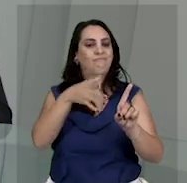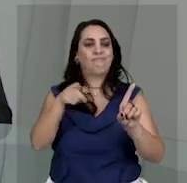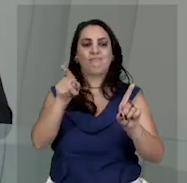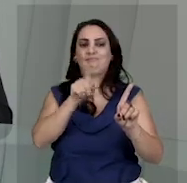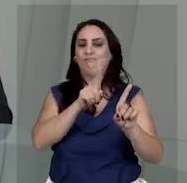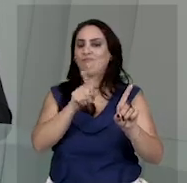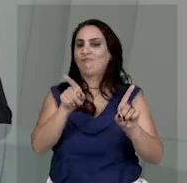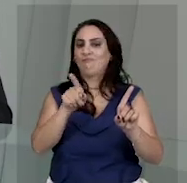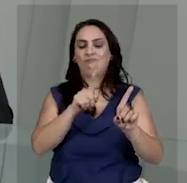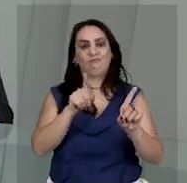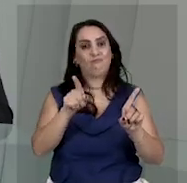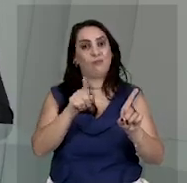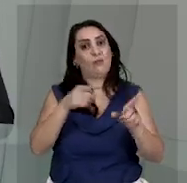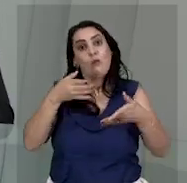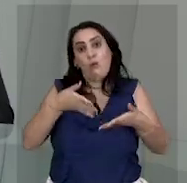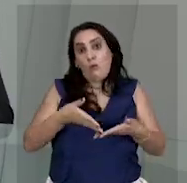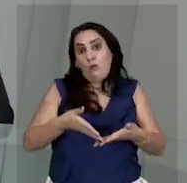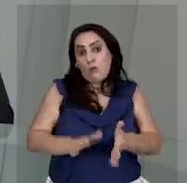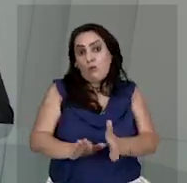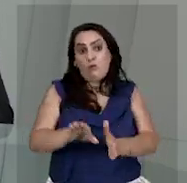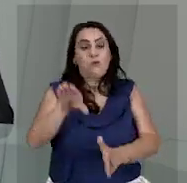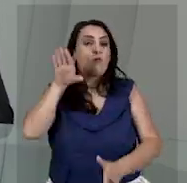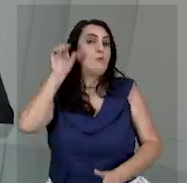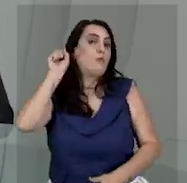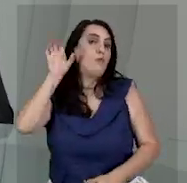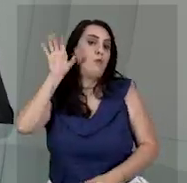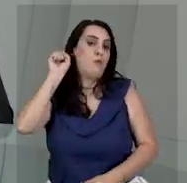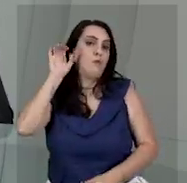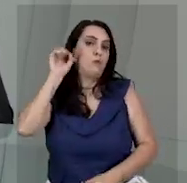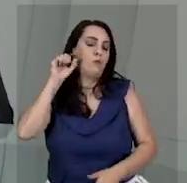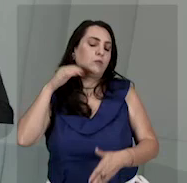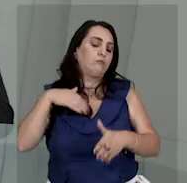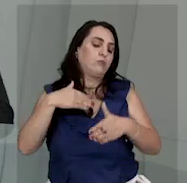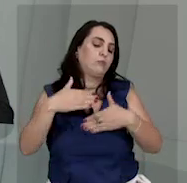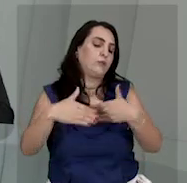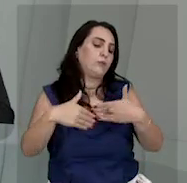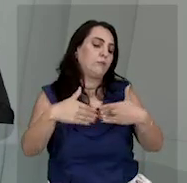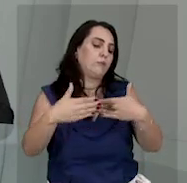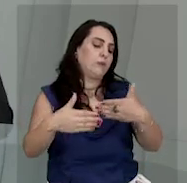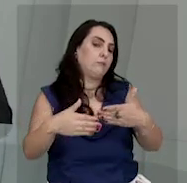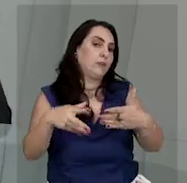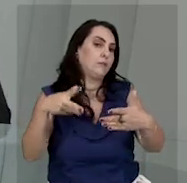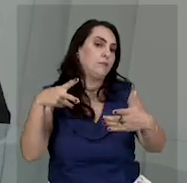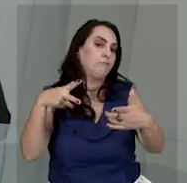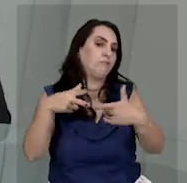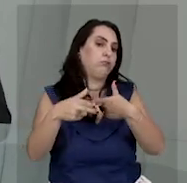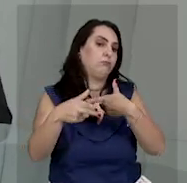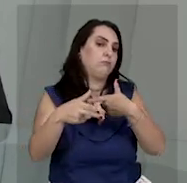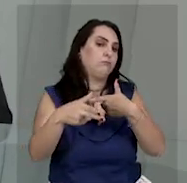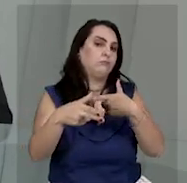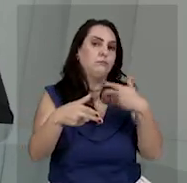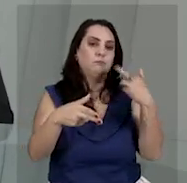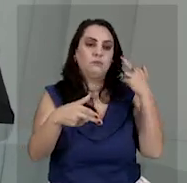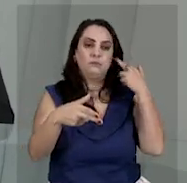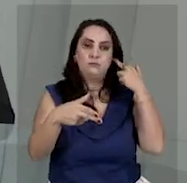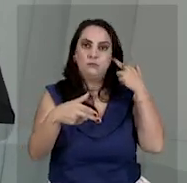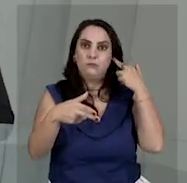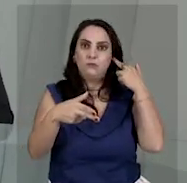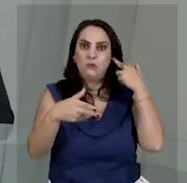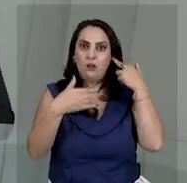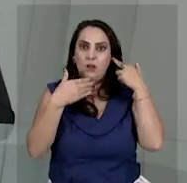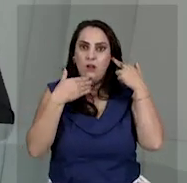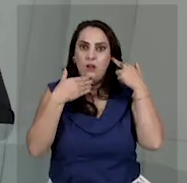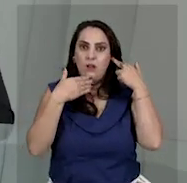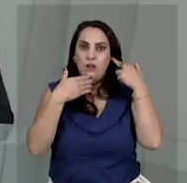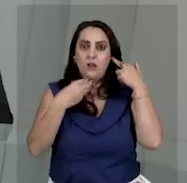auditivos nasceram ouvintes e se tornaram surdos no longo da vida deles, ou por uma doença ou algum acidente. Inclusive,